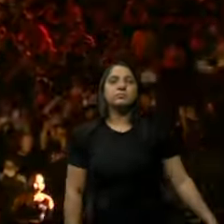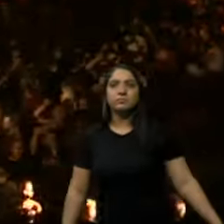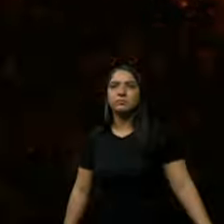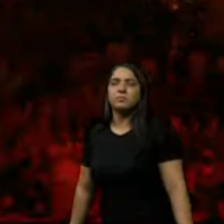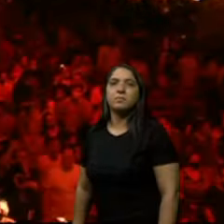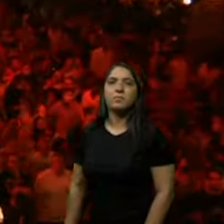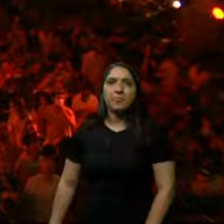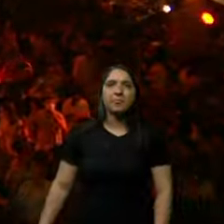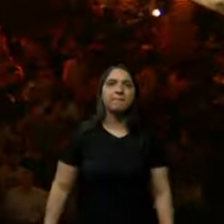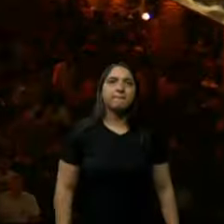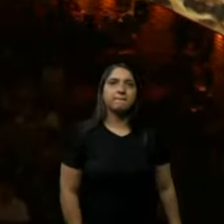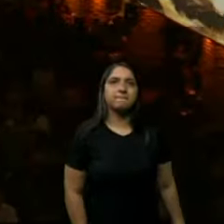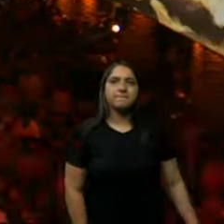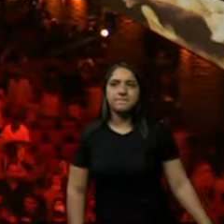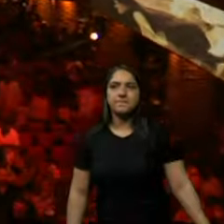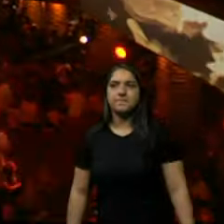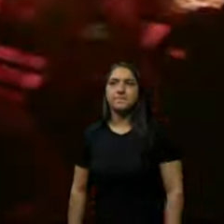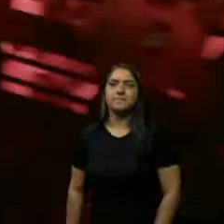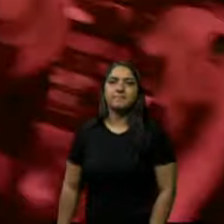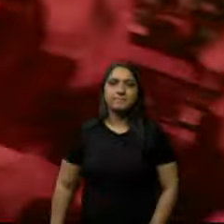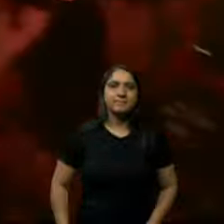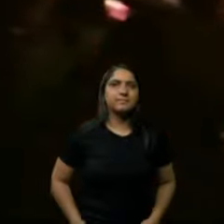E aí